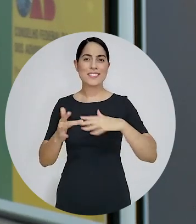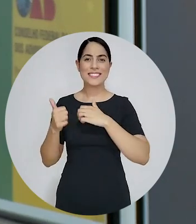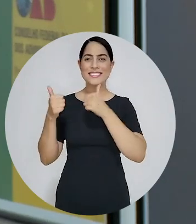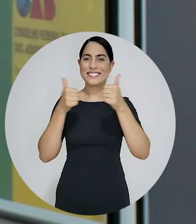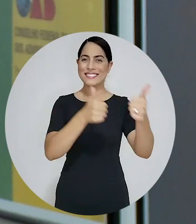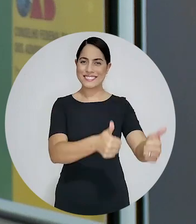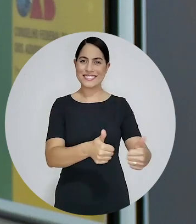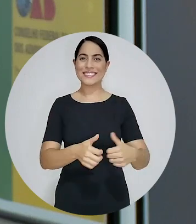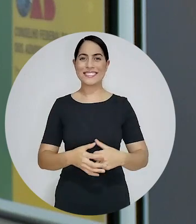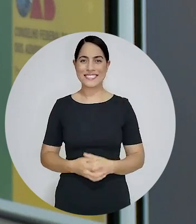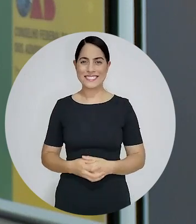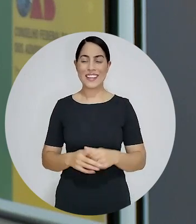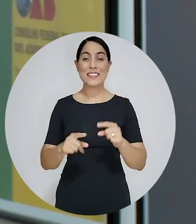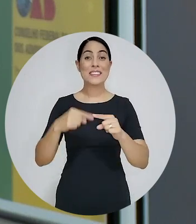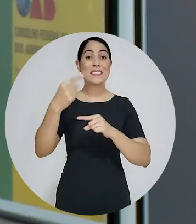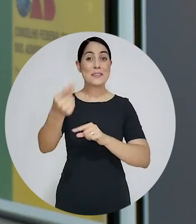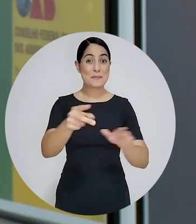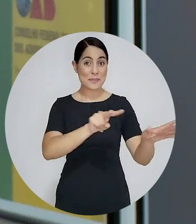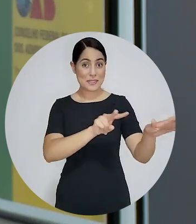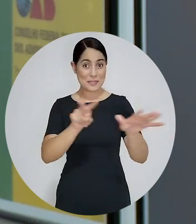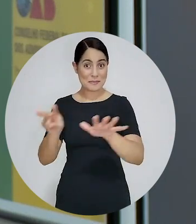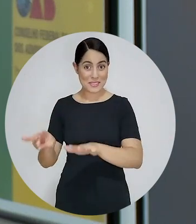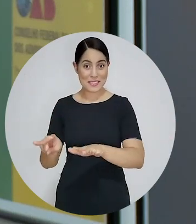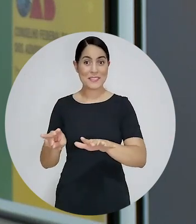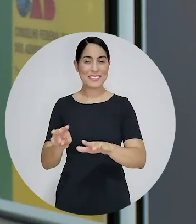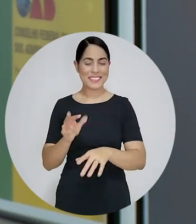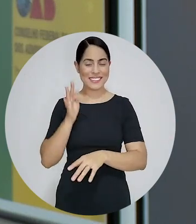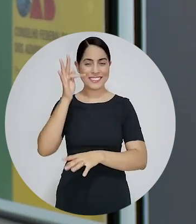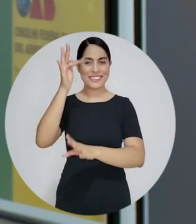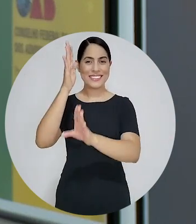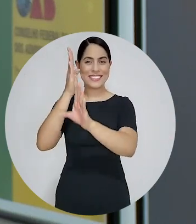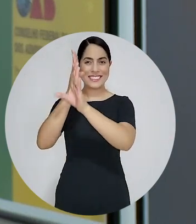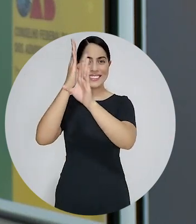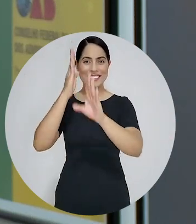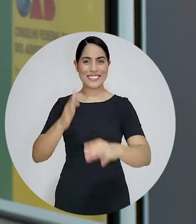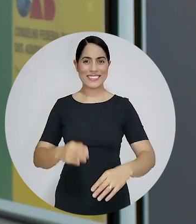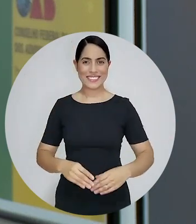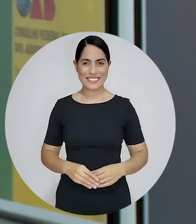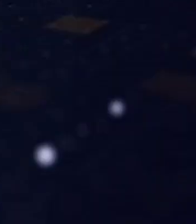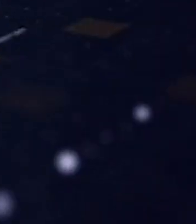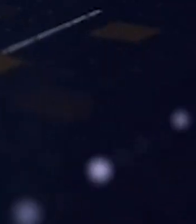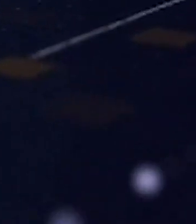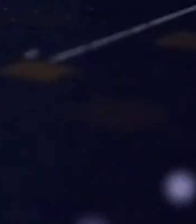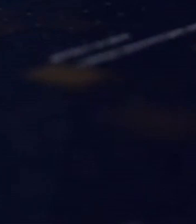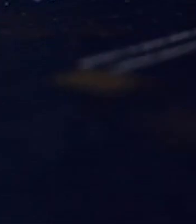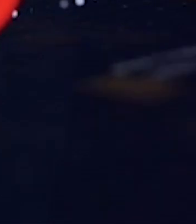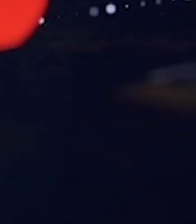seguir a gente nas redes sociais. Nos vemos na próxima semana. Até lá!